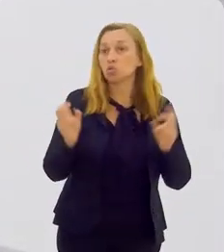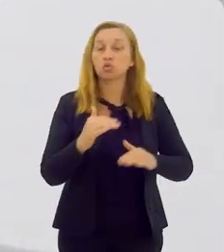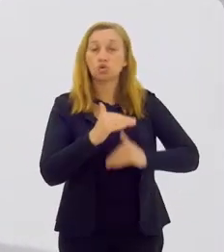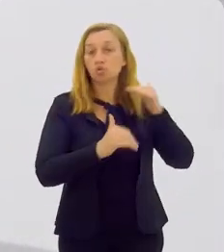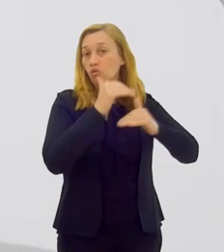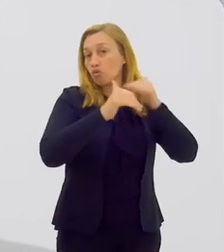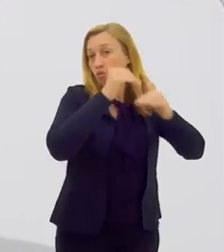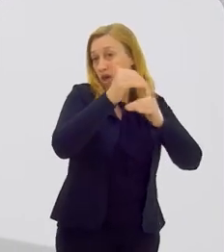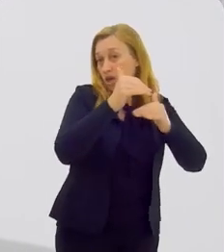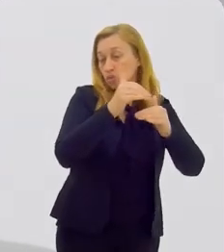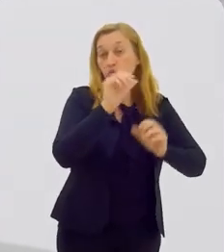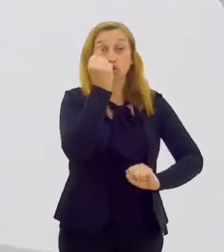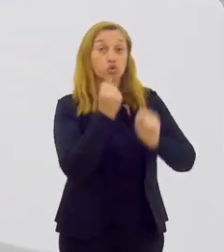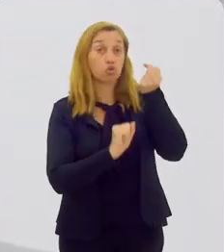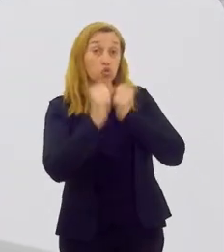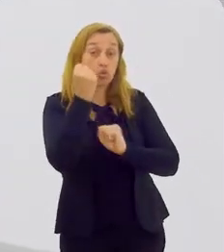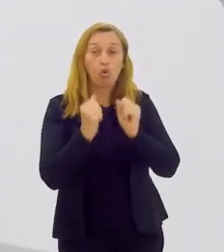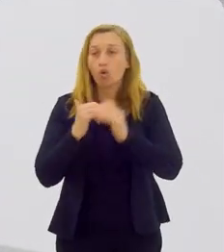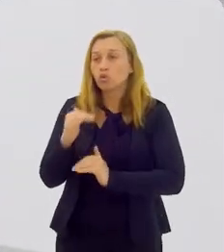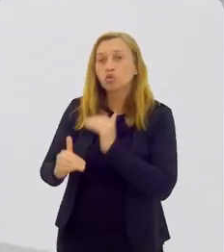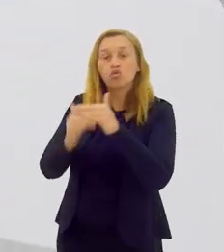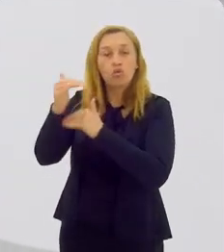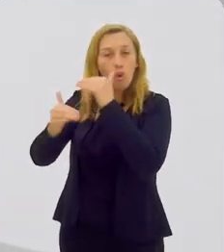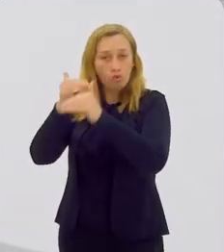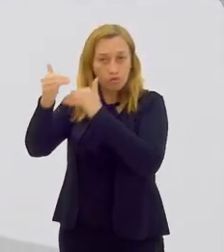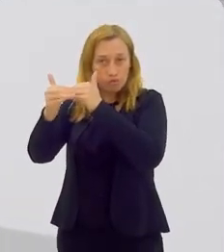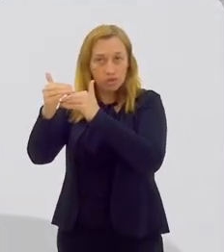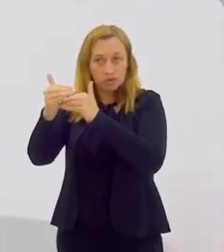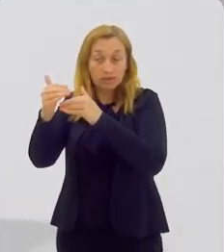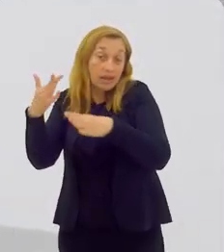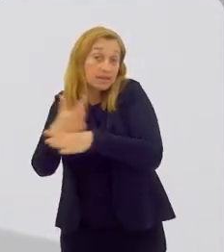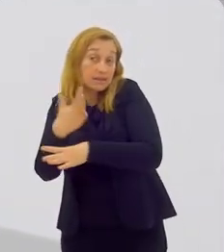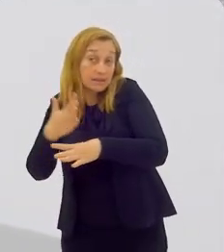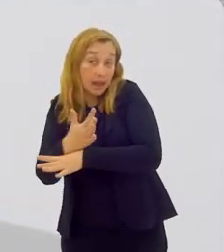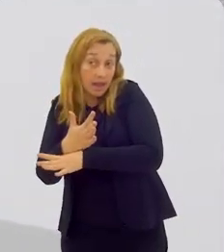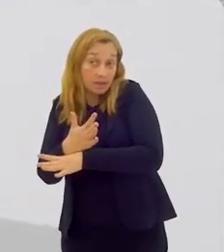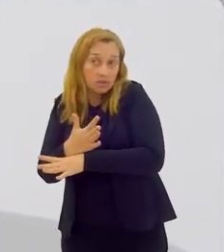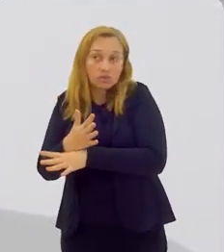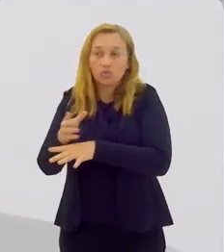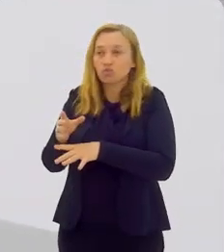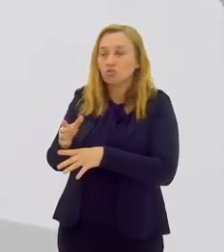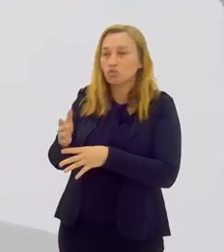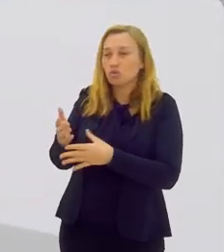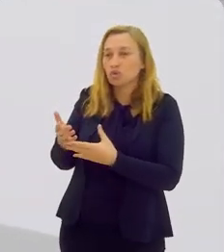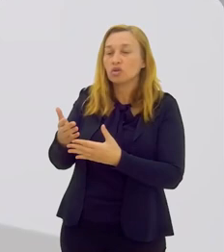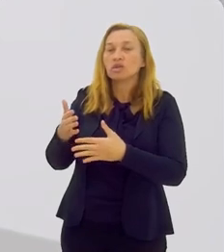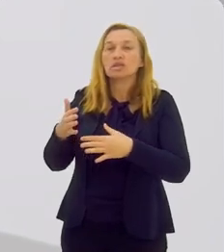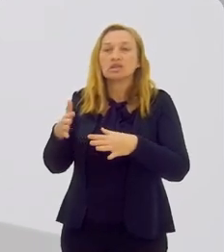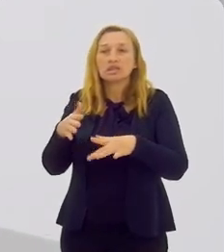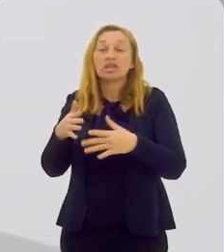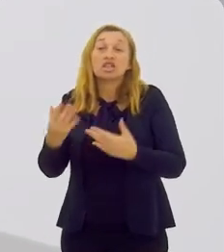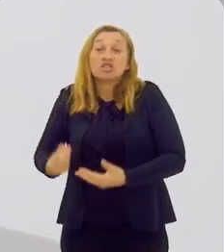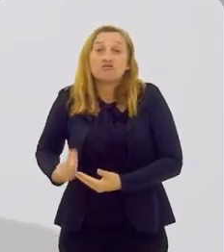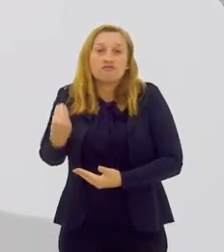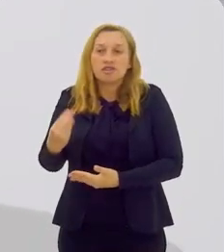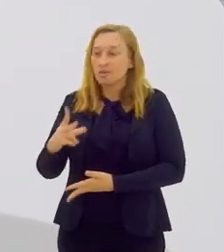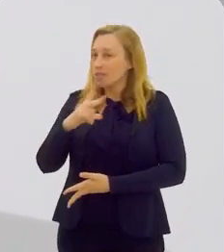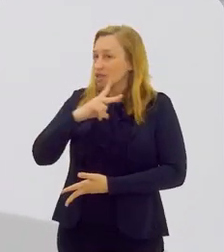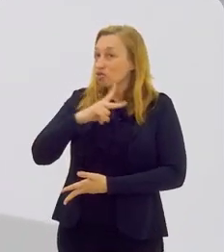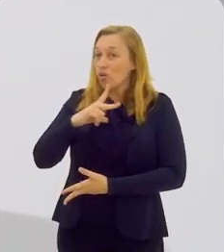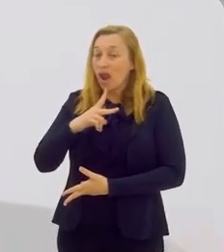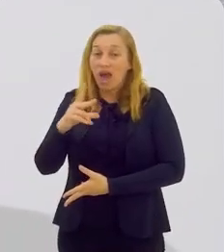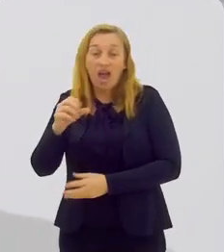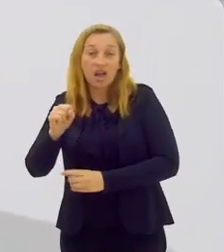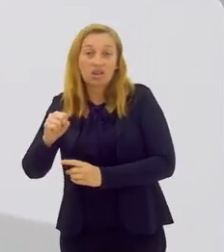questão do desenvolvimento industrial, do desenvolvimento da cidade como um viés urbano, de locomoção, de